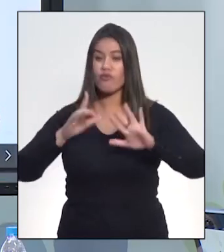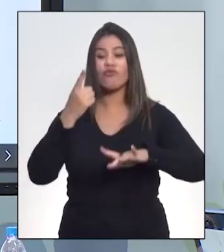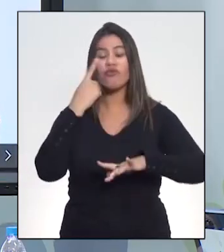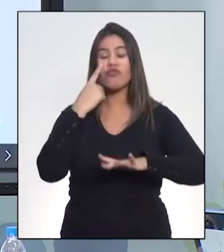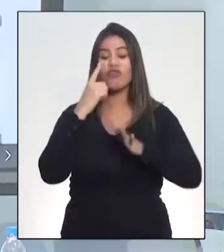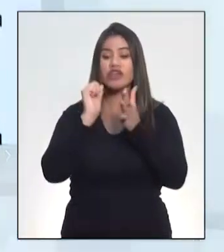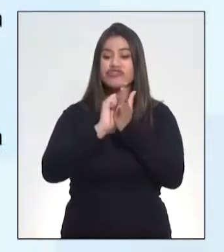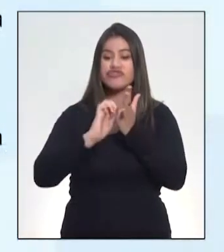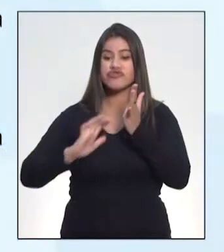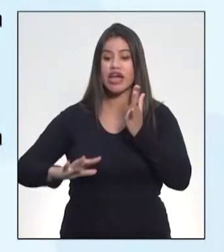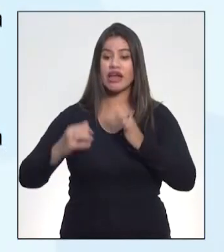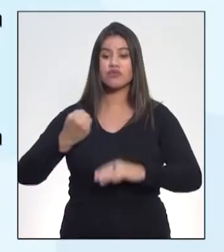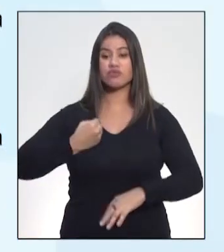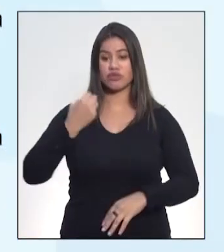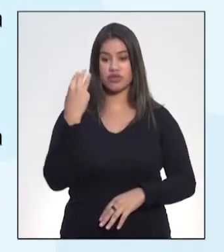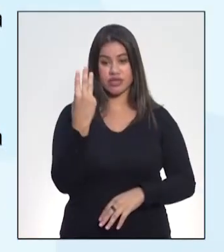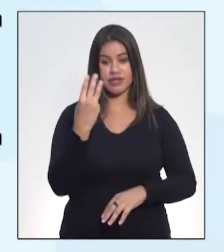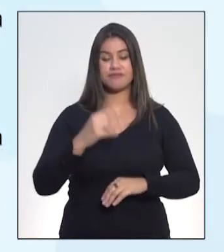favor.